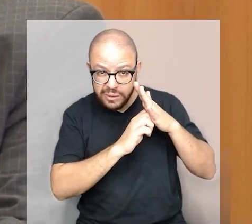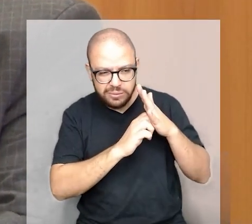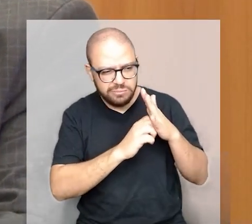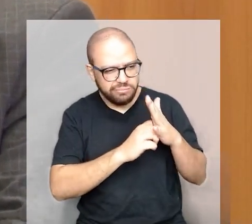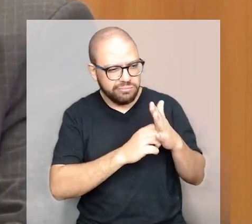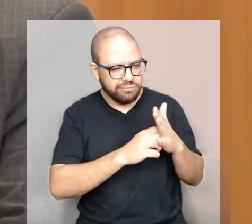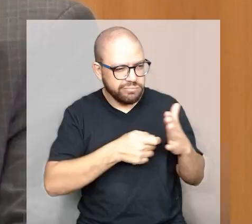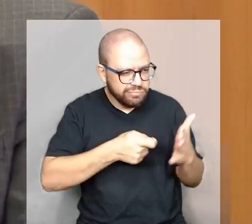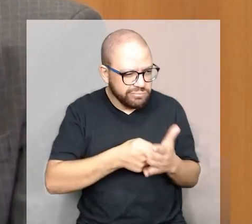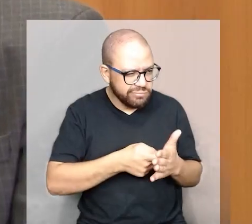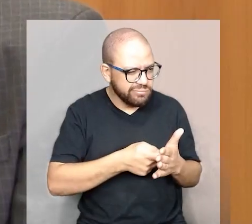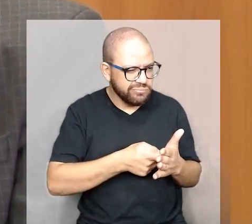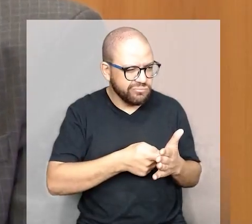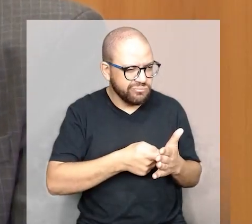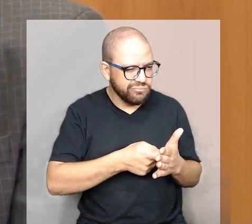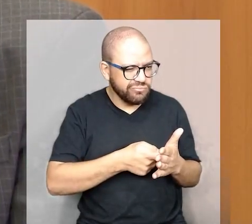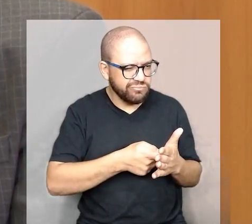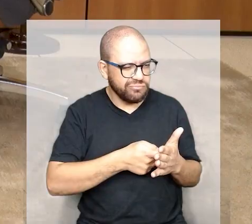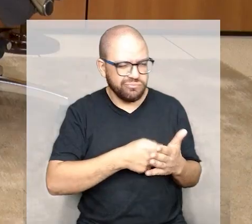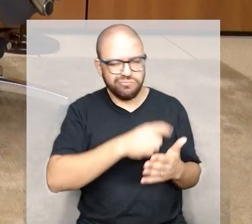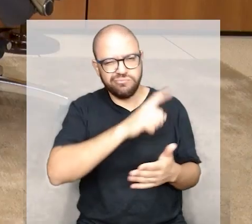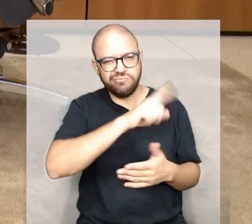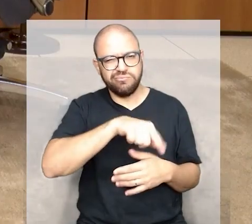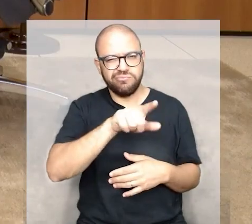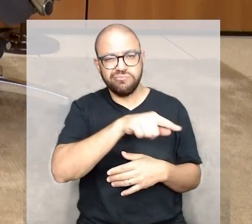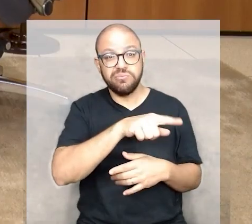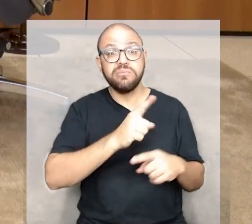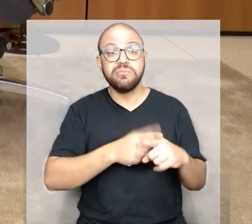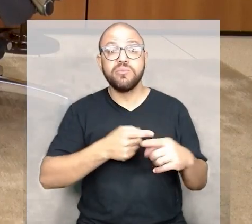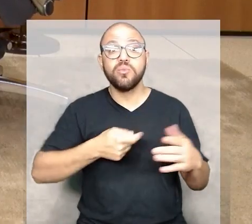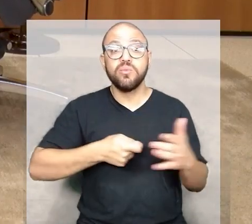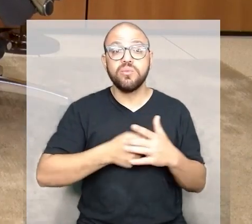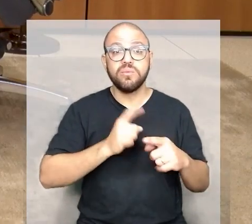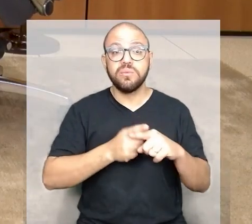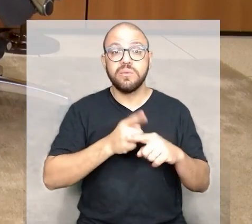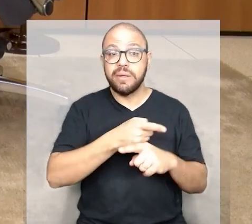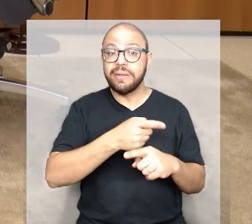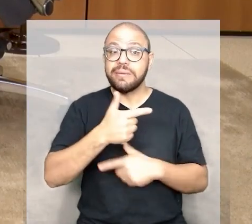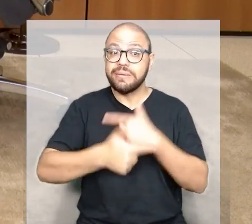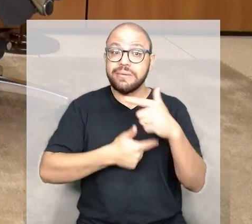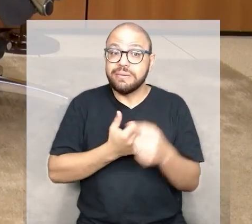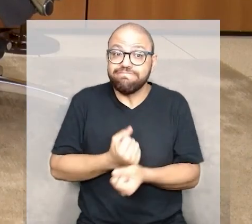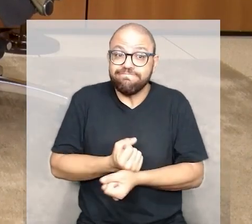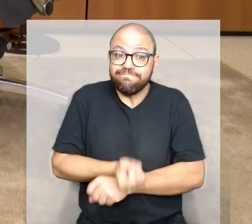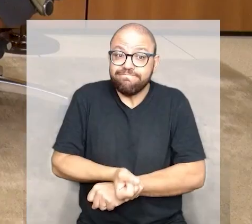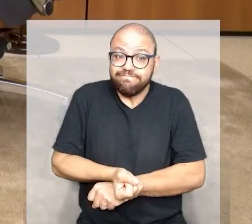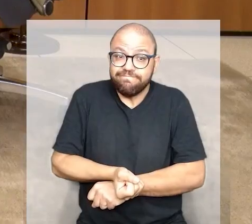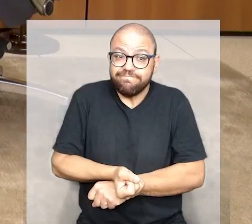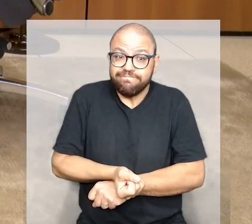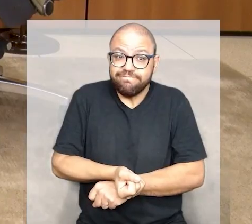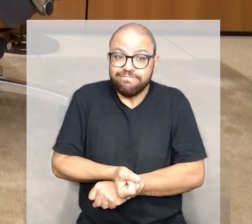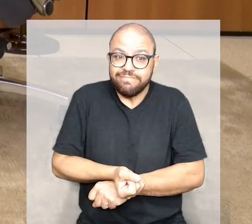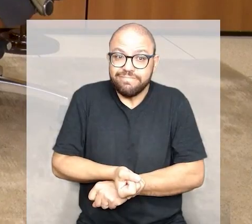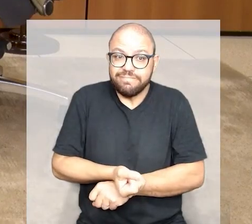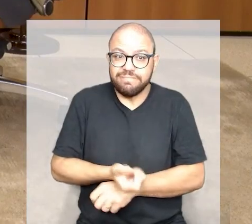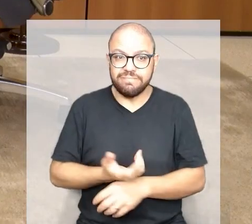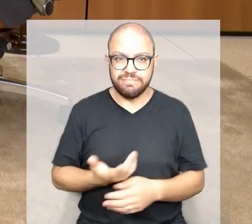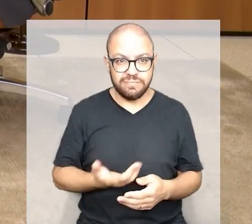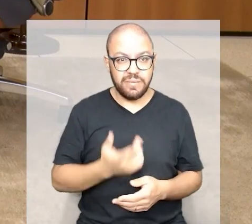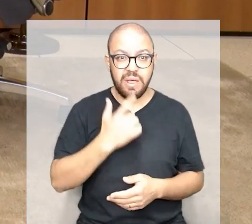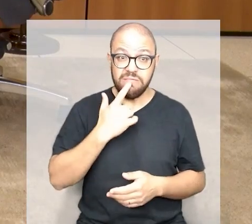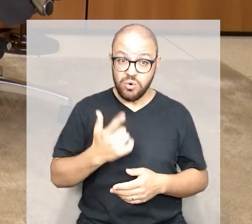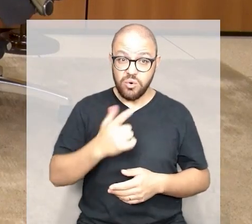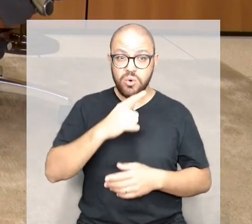numa empresa que estava fazendo trabalho escravo, por terceirização, que é muito frequente. E isso foi o